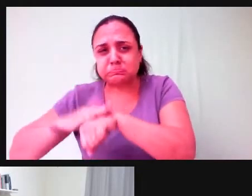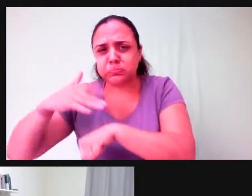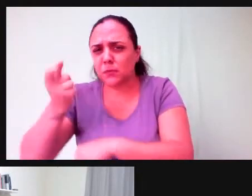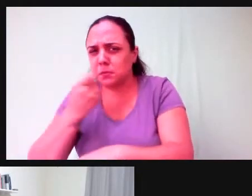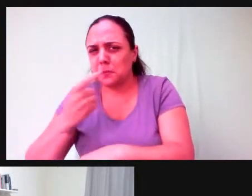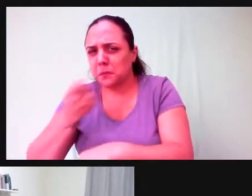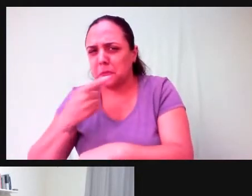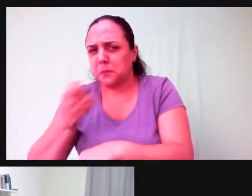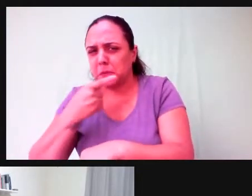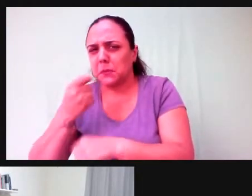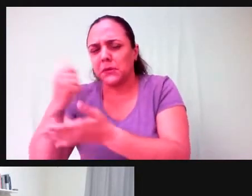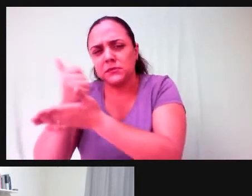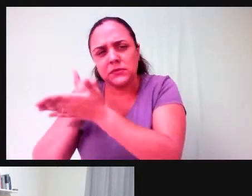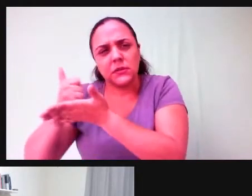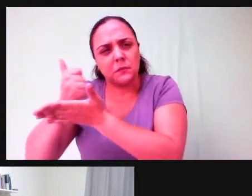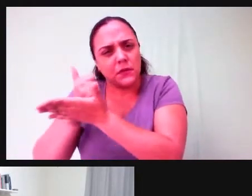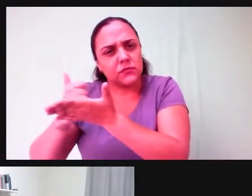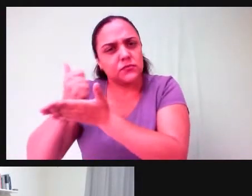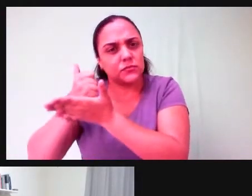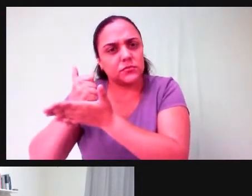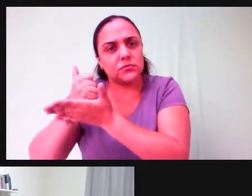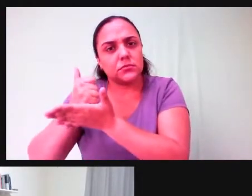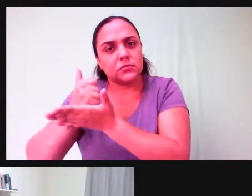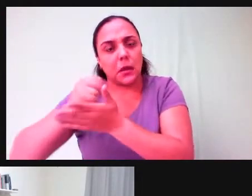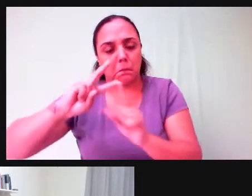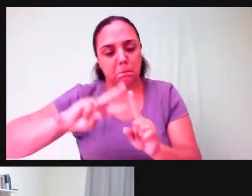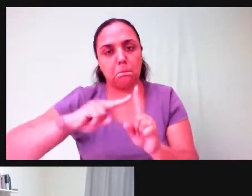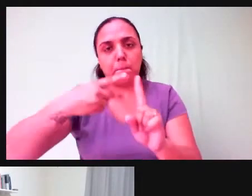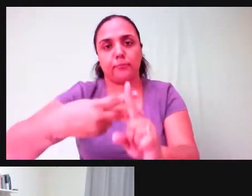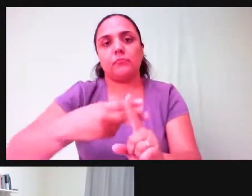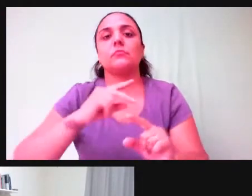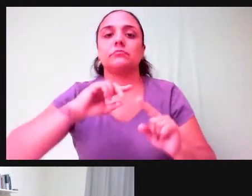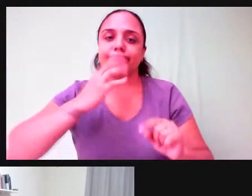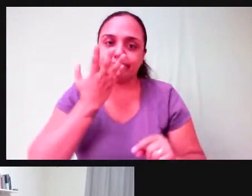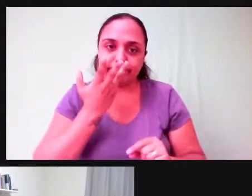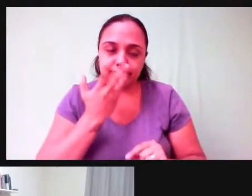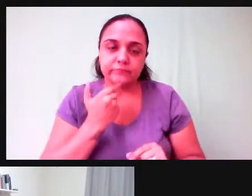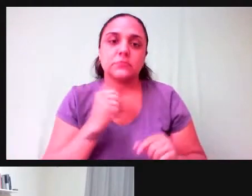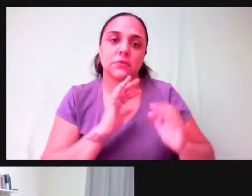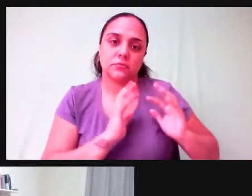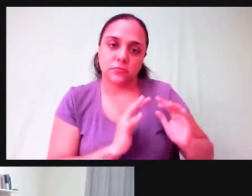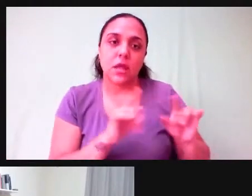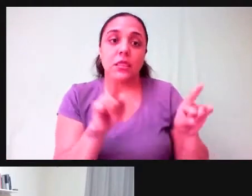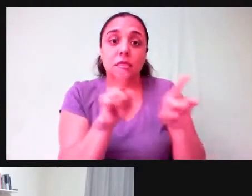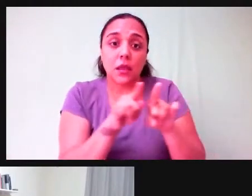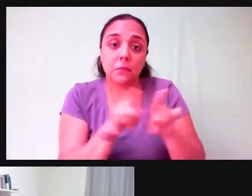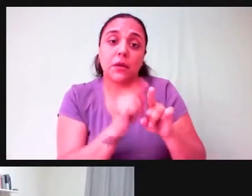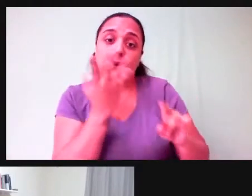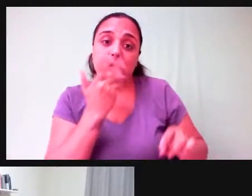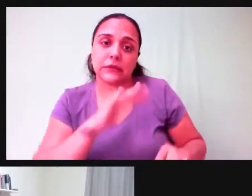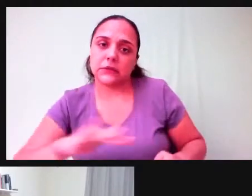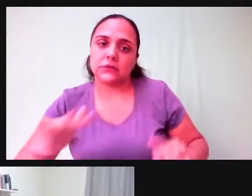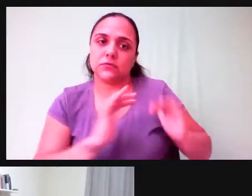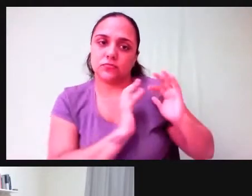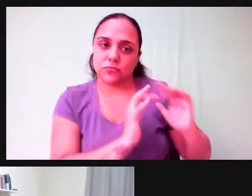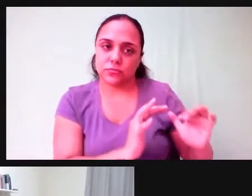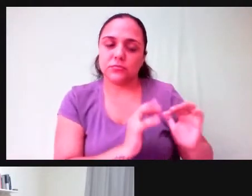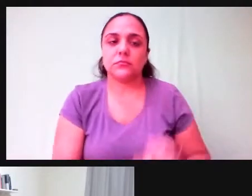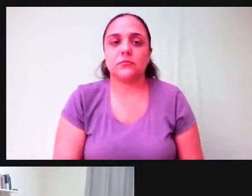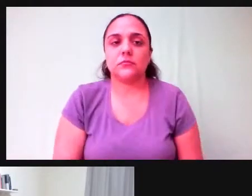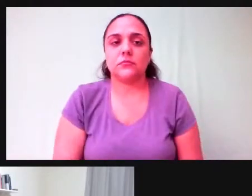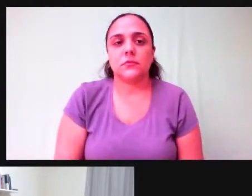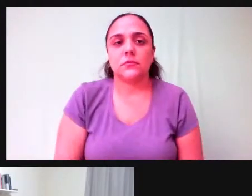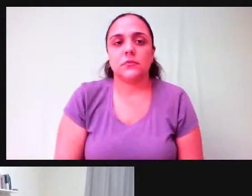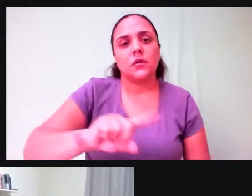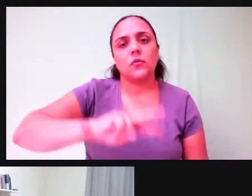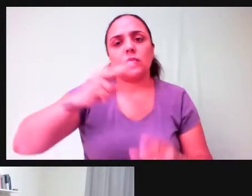na gestação e na criança também com autismo. Já existem esses dados na literatura. E em